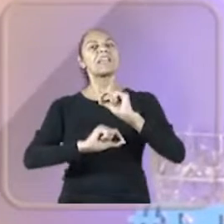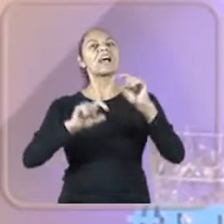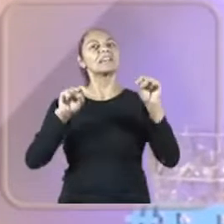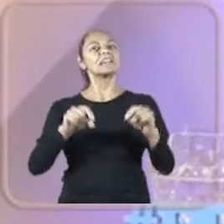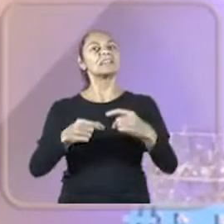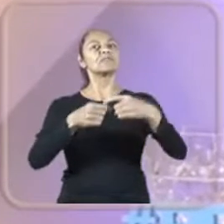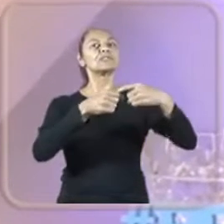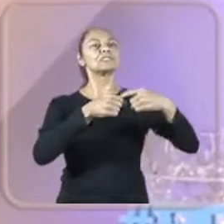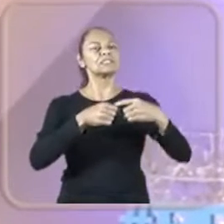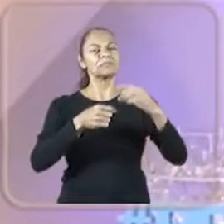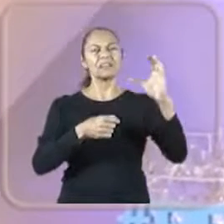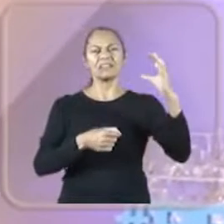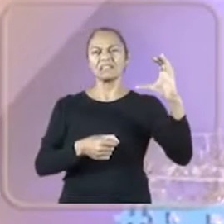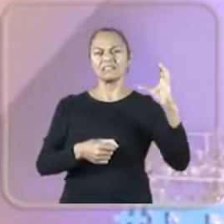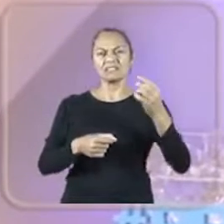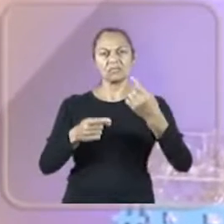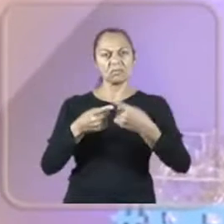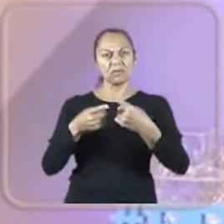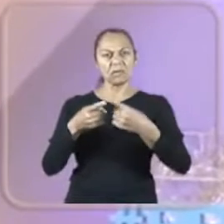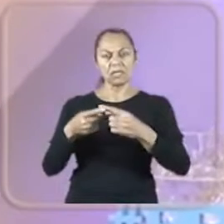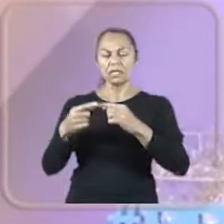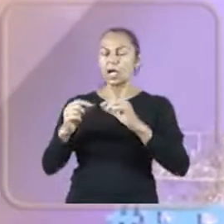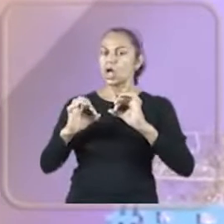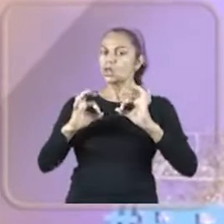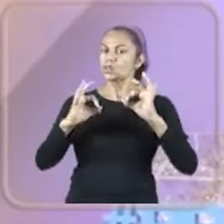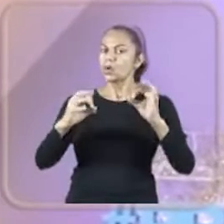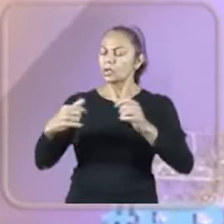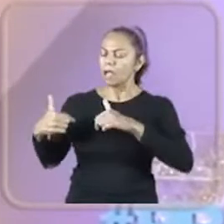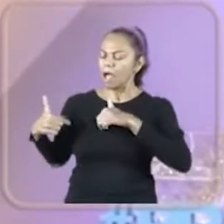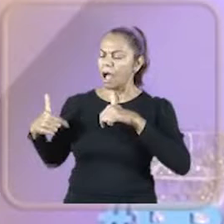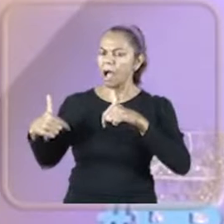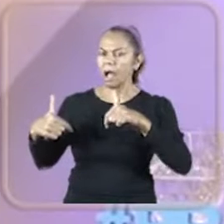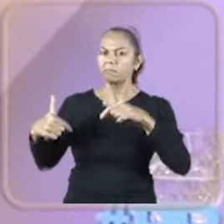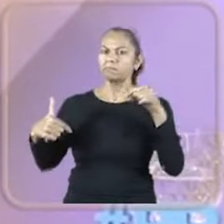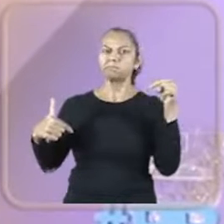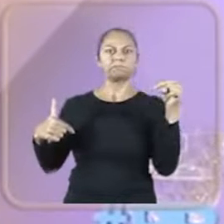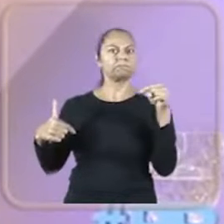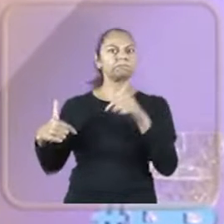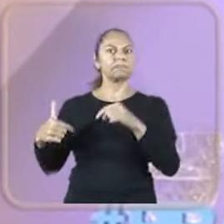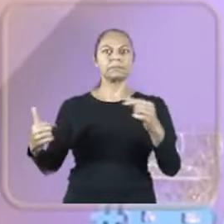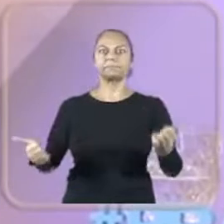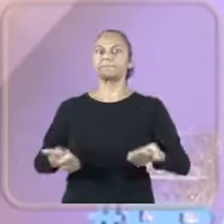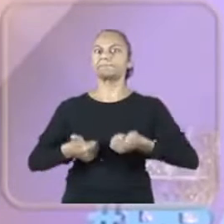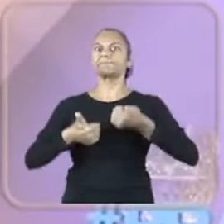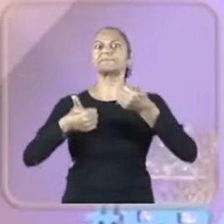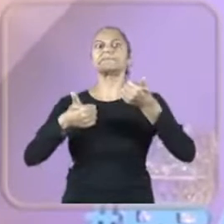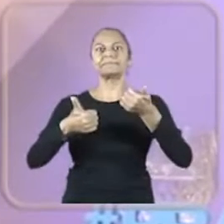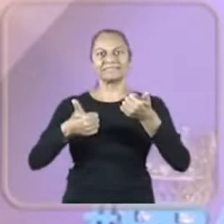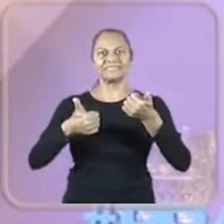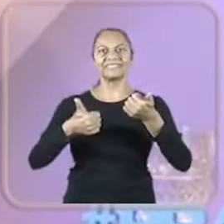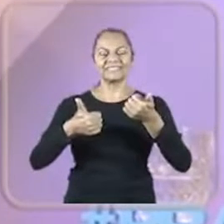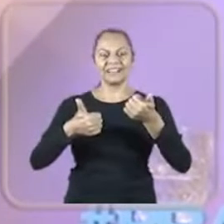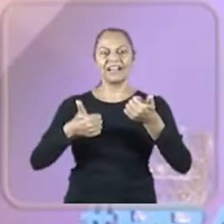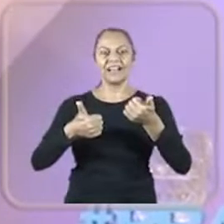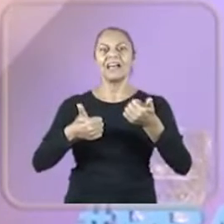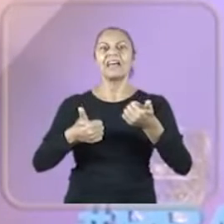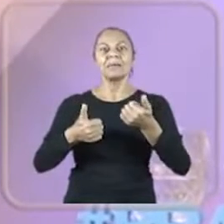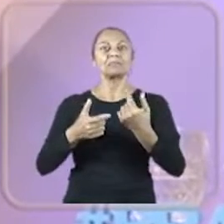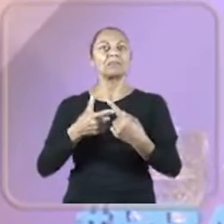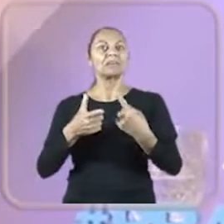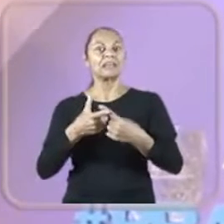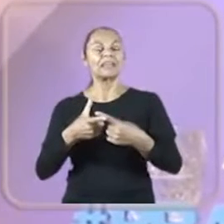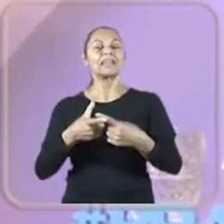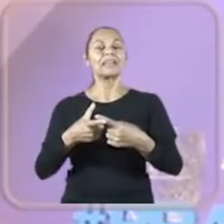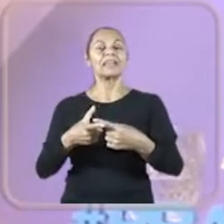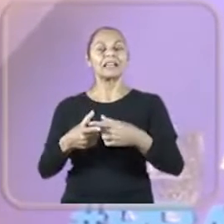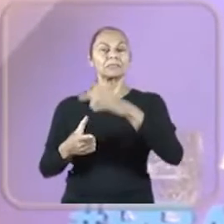ultrapassa a barreira da escola, porque as práticas elas têm uma potência muito grande. Ela chega na essência do ser humano, né, doutora?